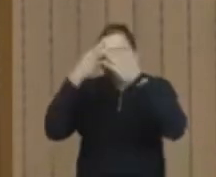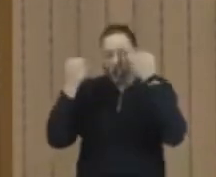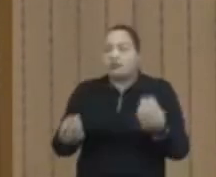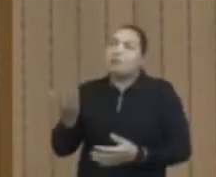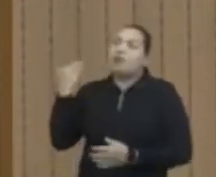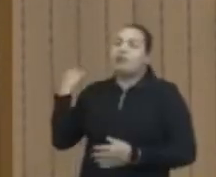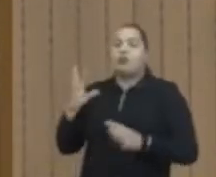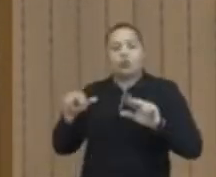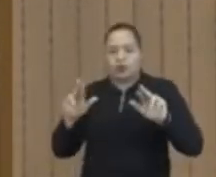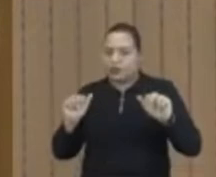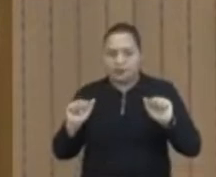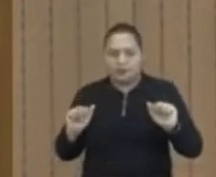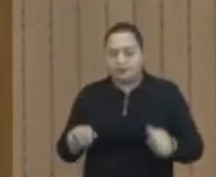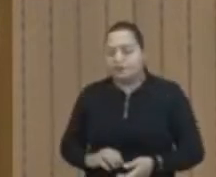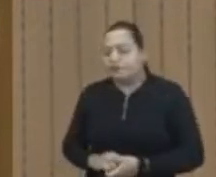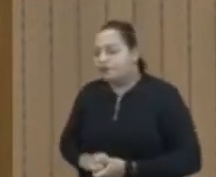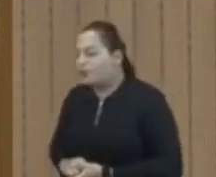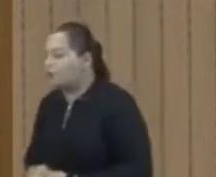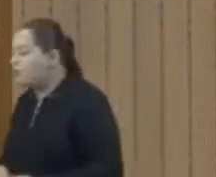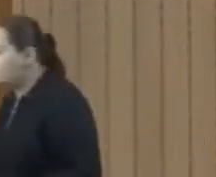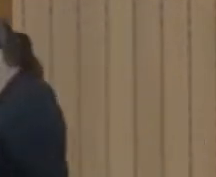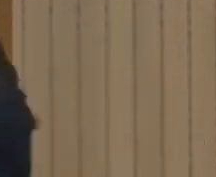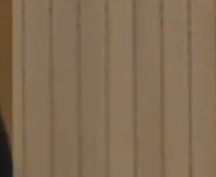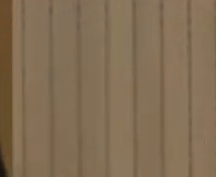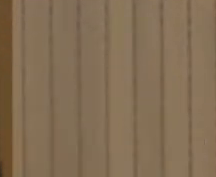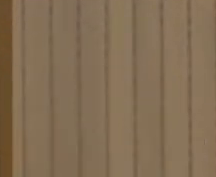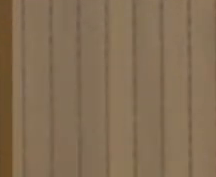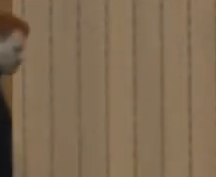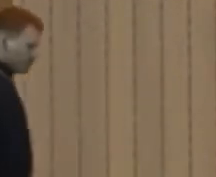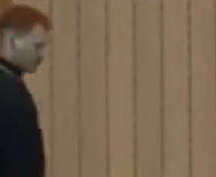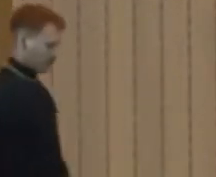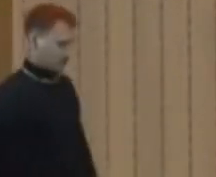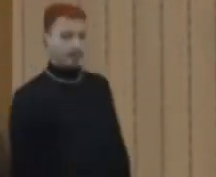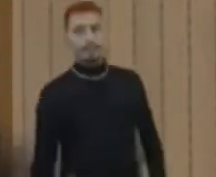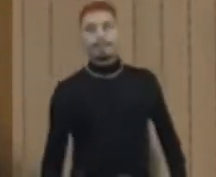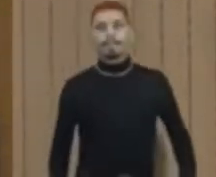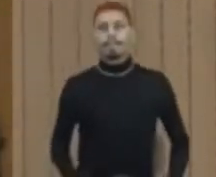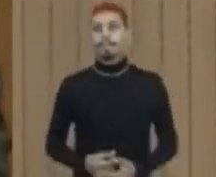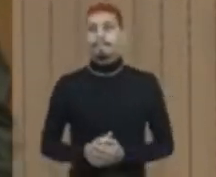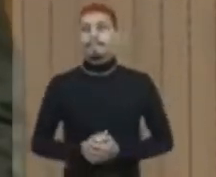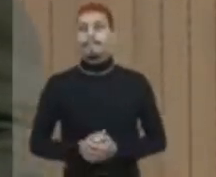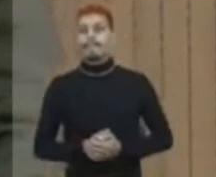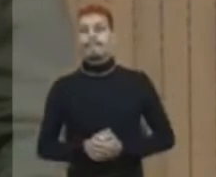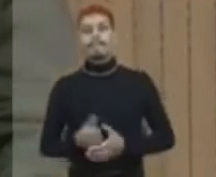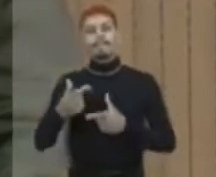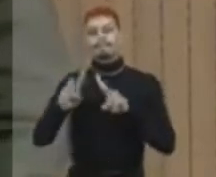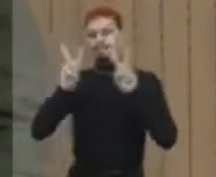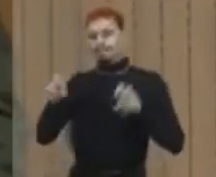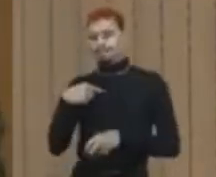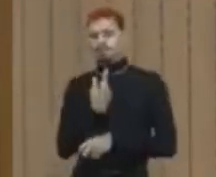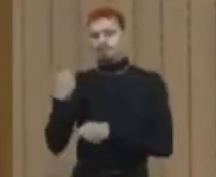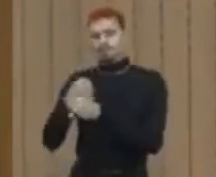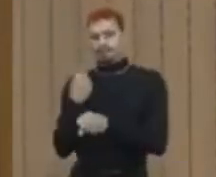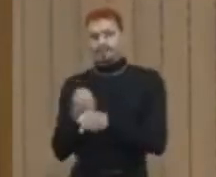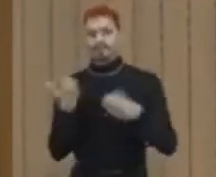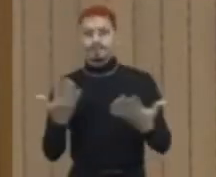passado, que também é importante para entendermos a situação presente. Em relação à nossa obra, especialmente, fiquei na chefia